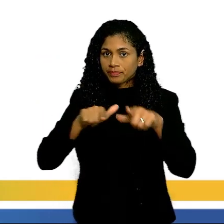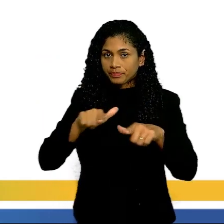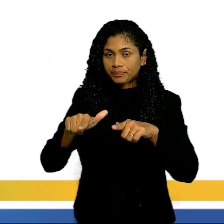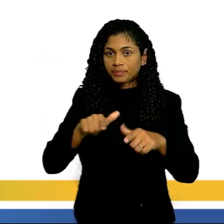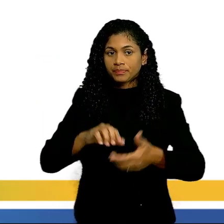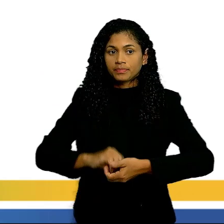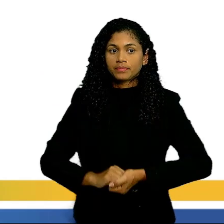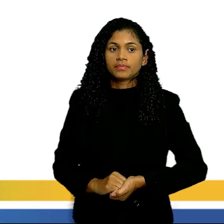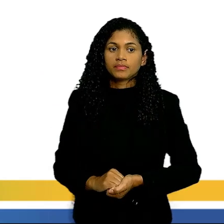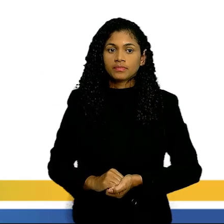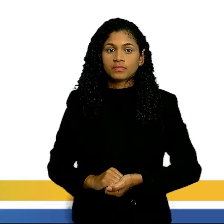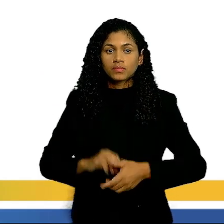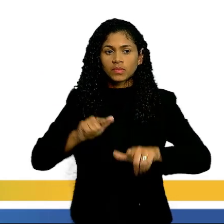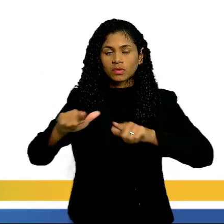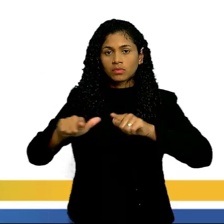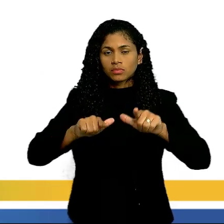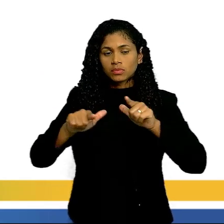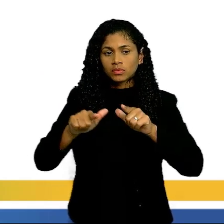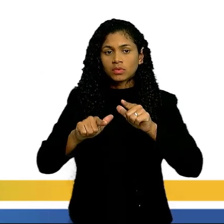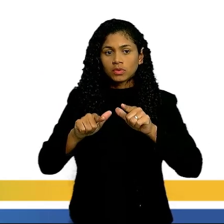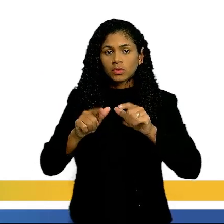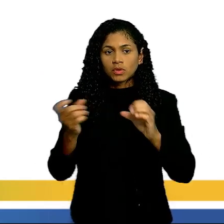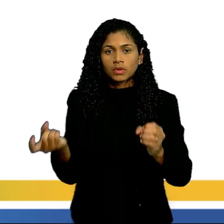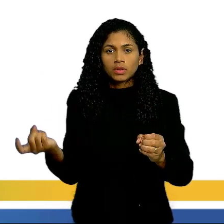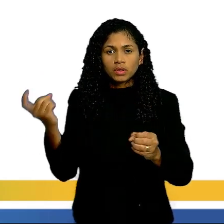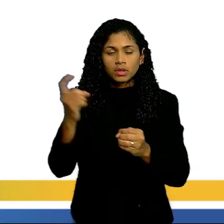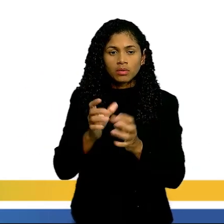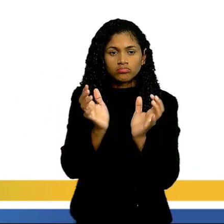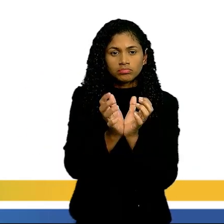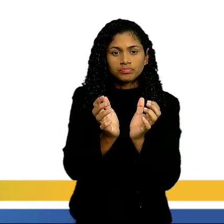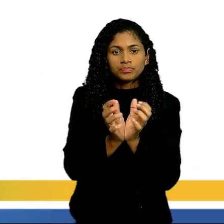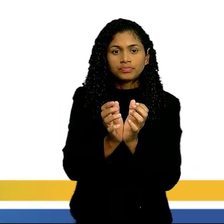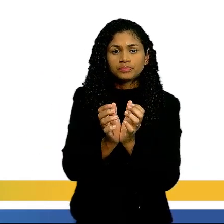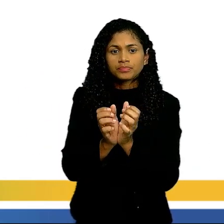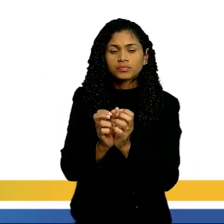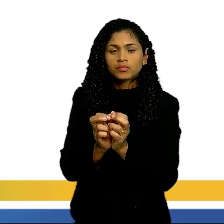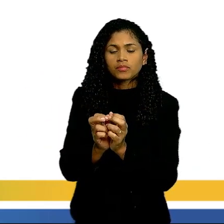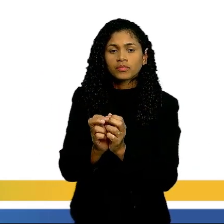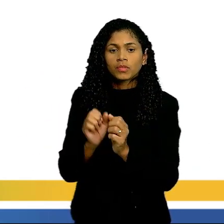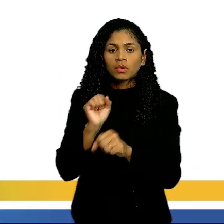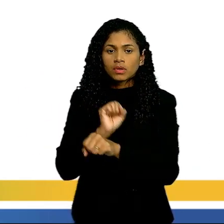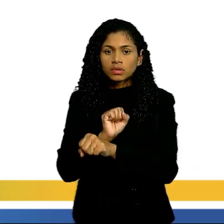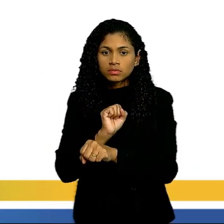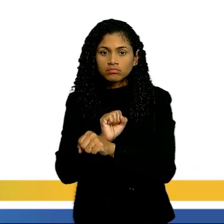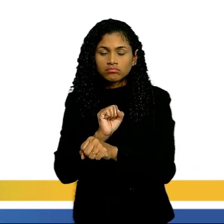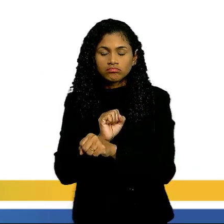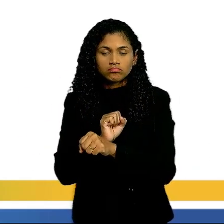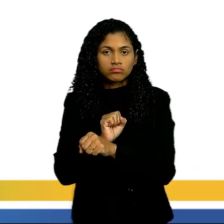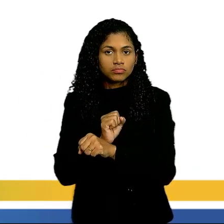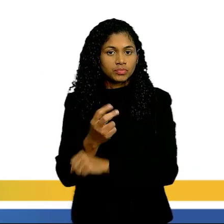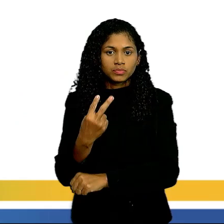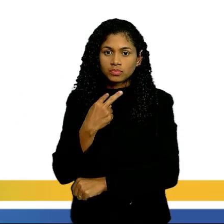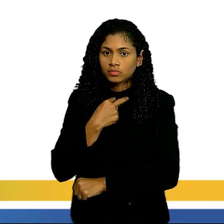né? O trabalho de recomposição que nos espera não admite medidas